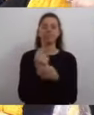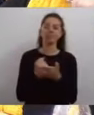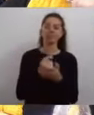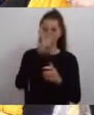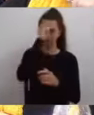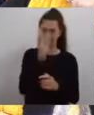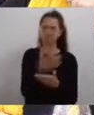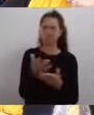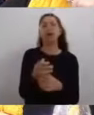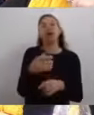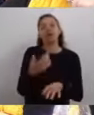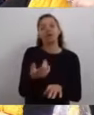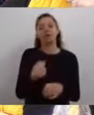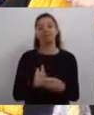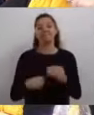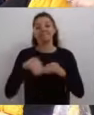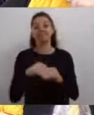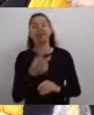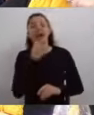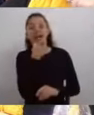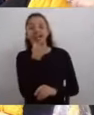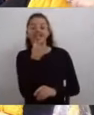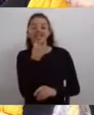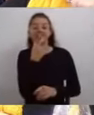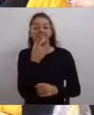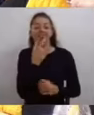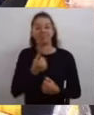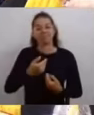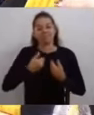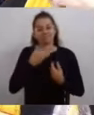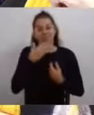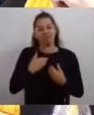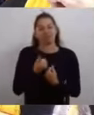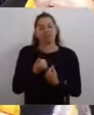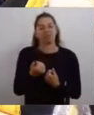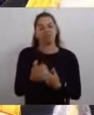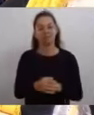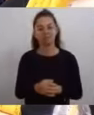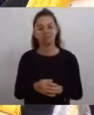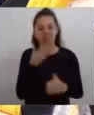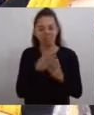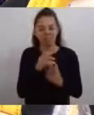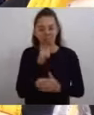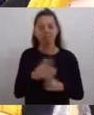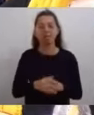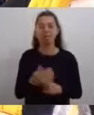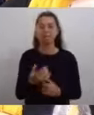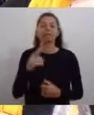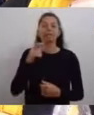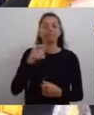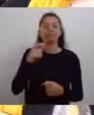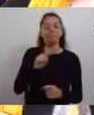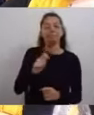dá jeito. Ora bem, no decorrer das alterações que foram realizadas durante o mês de julho e agosto, quando o processo esteve